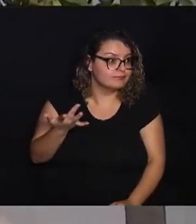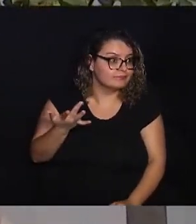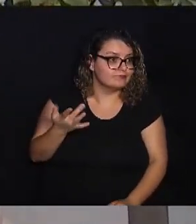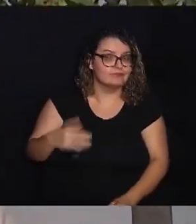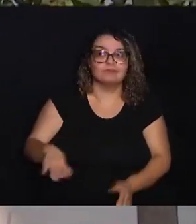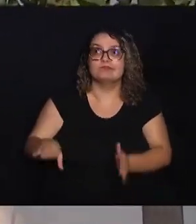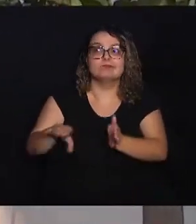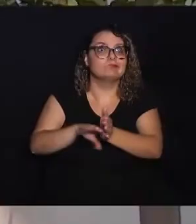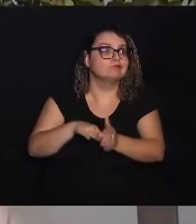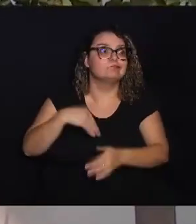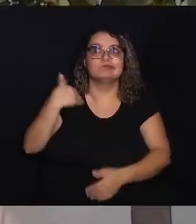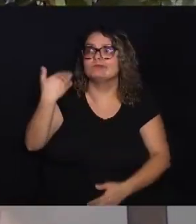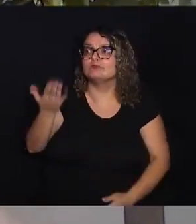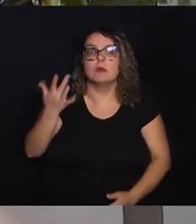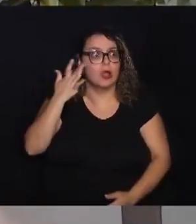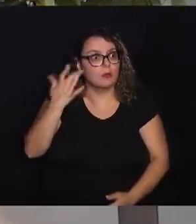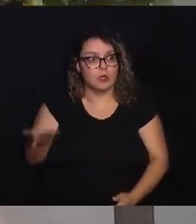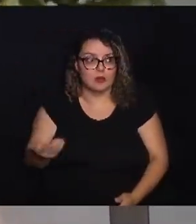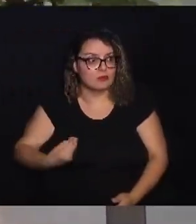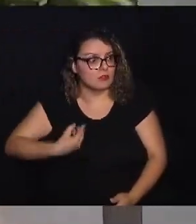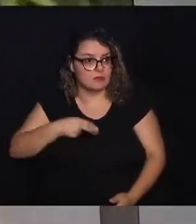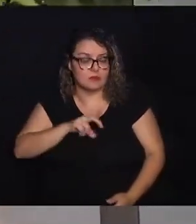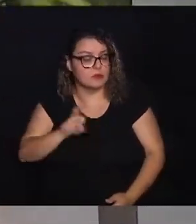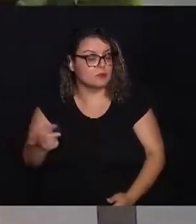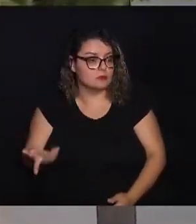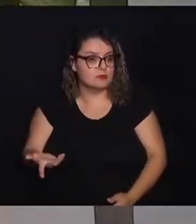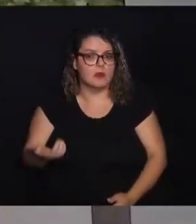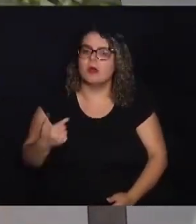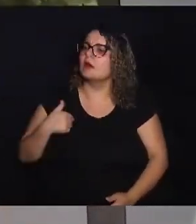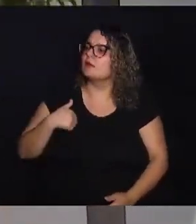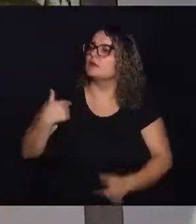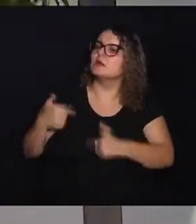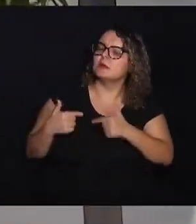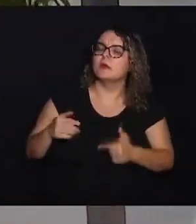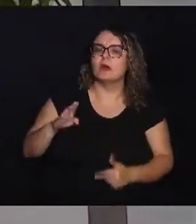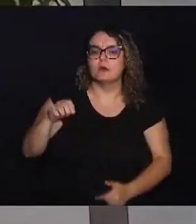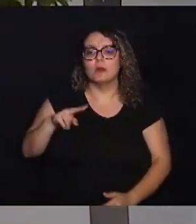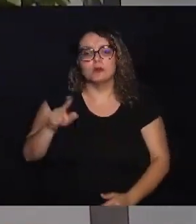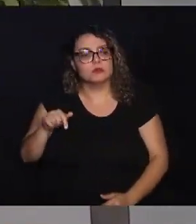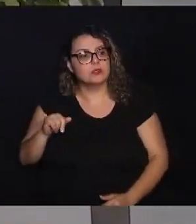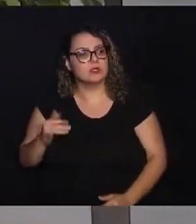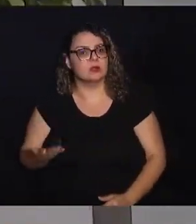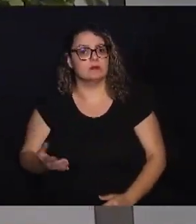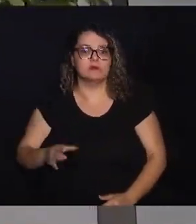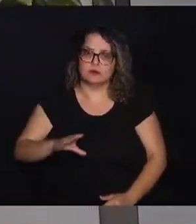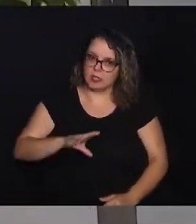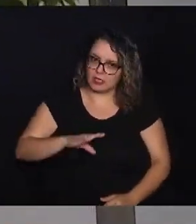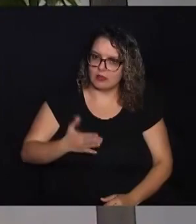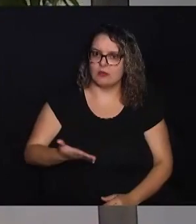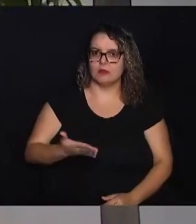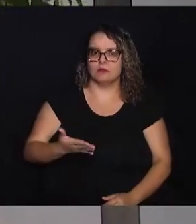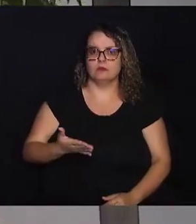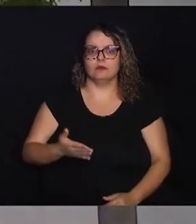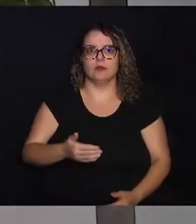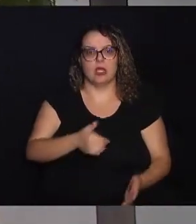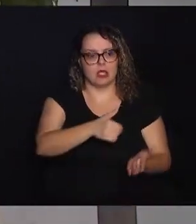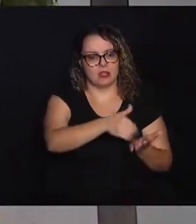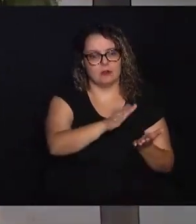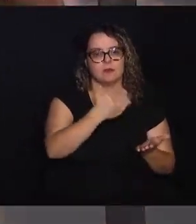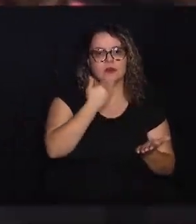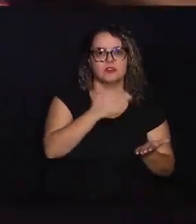pandemia, eu falei, olha, vou começar a mexer com bonsai. Criei coragem, saí da empresa que eu